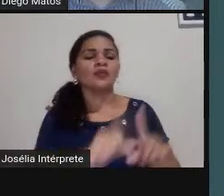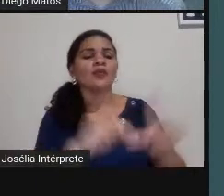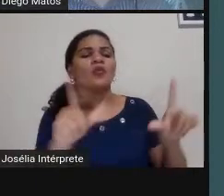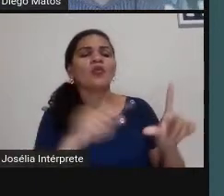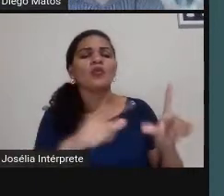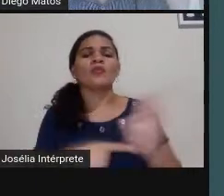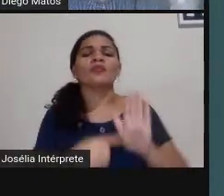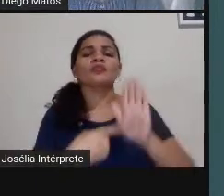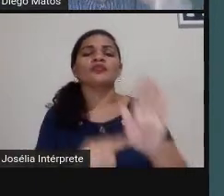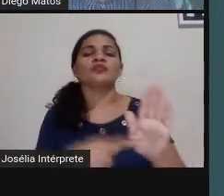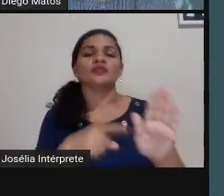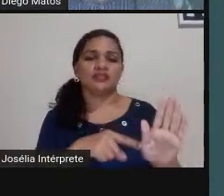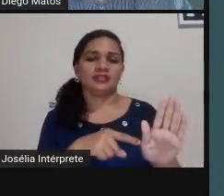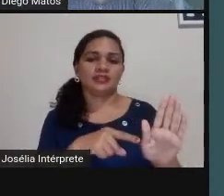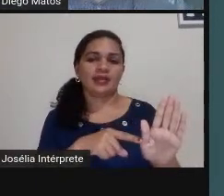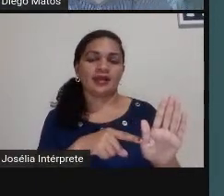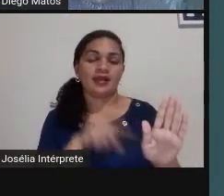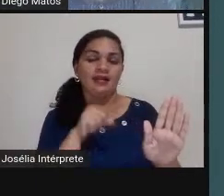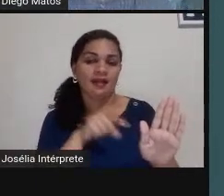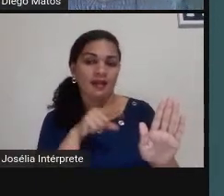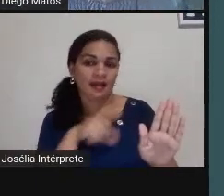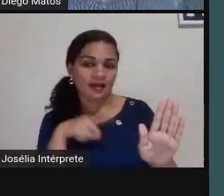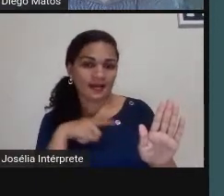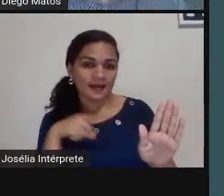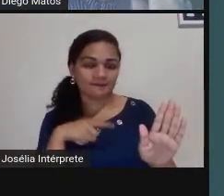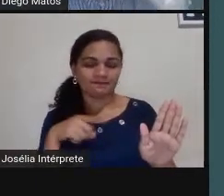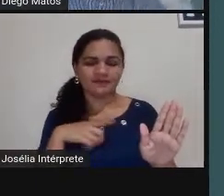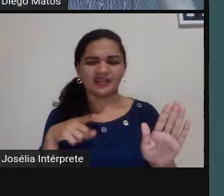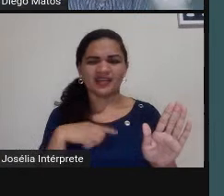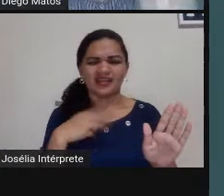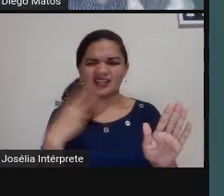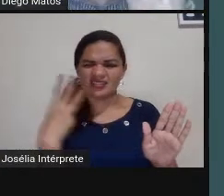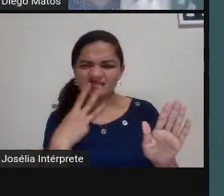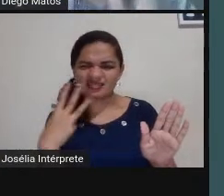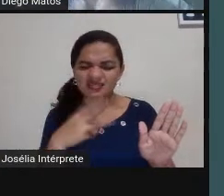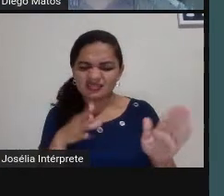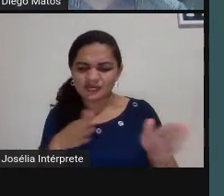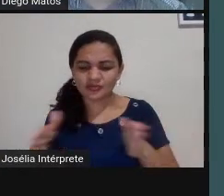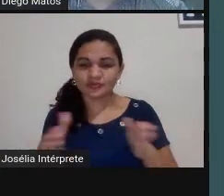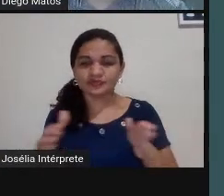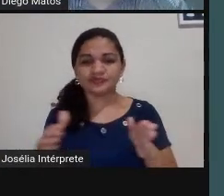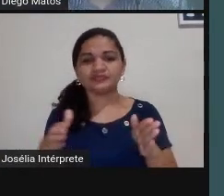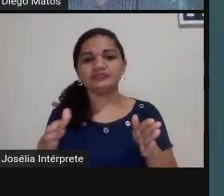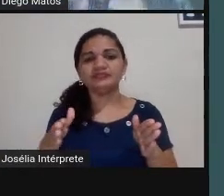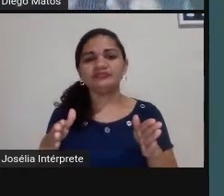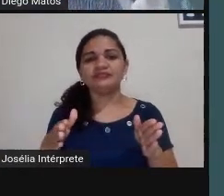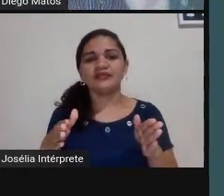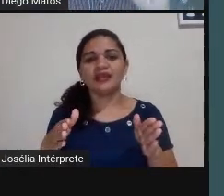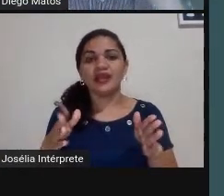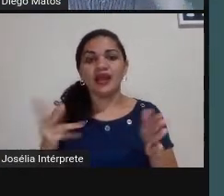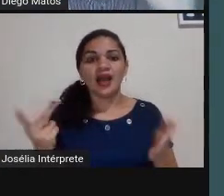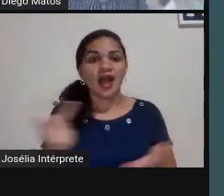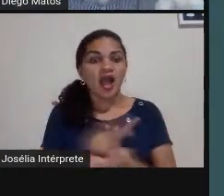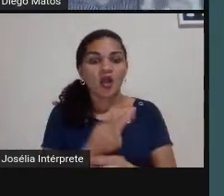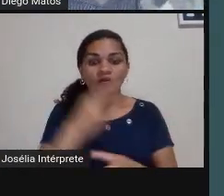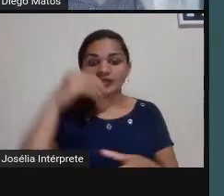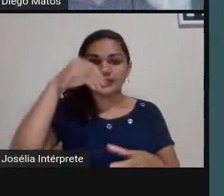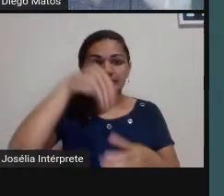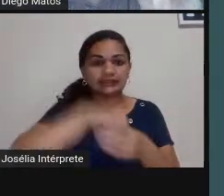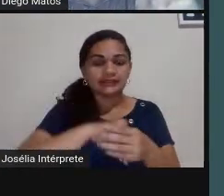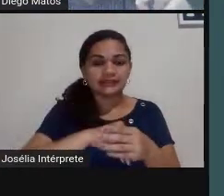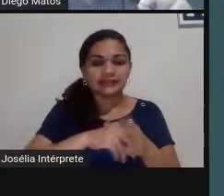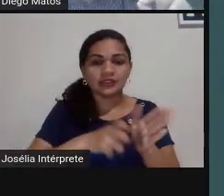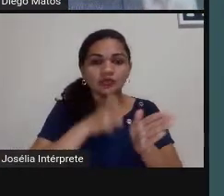primeiro ela gente se passa eu acho tá na terceira temporada se passa toda no trem e é uma